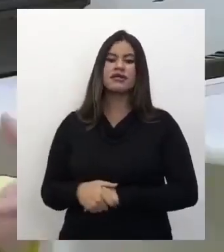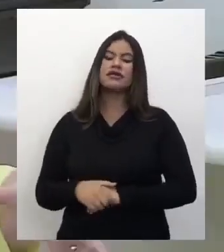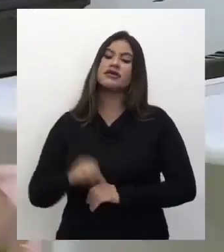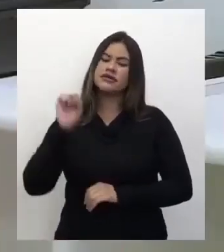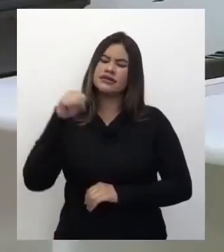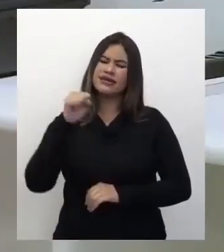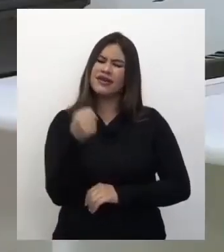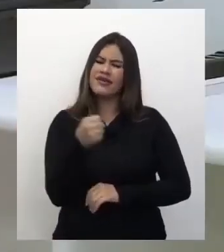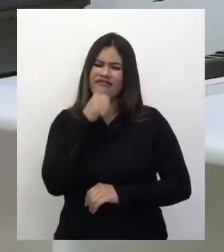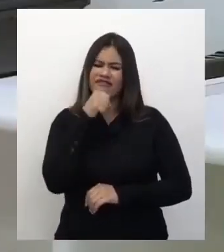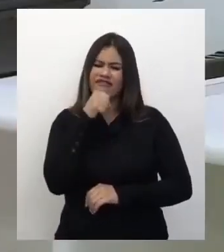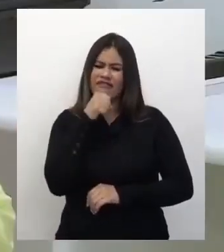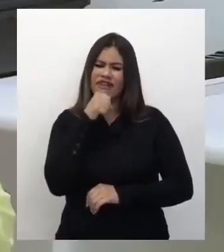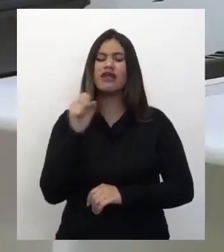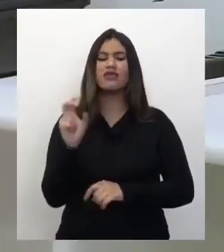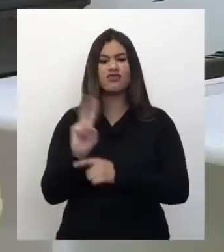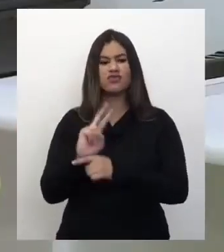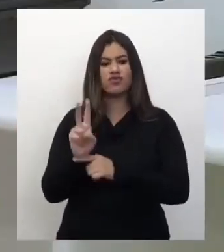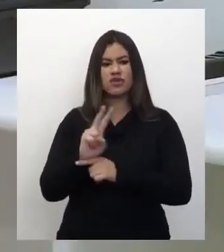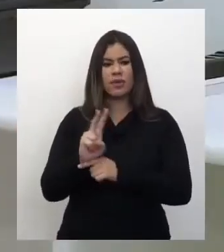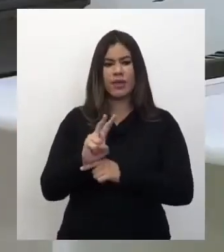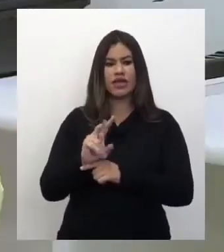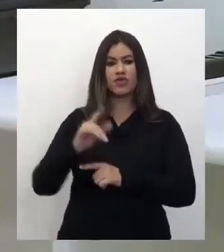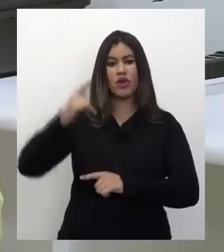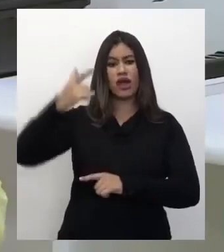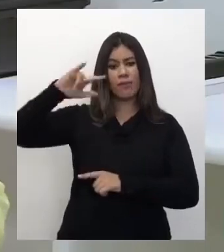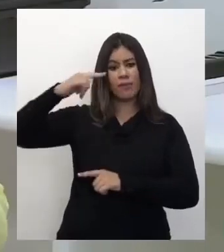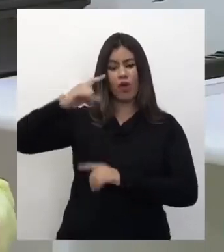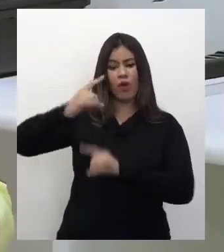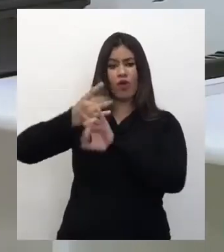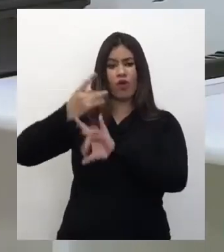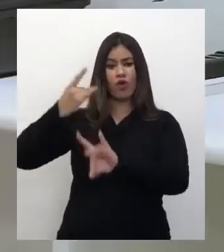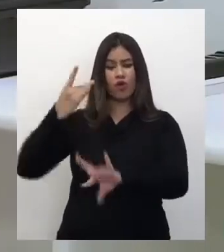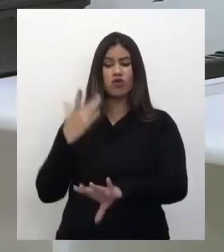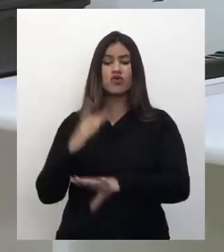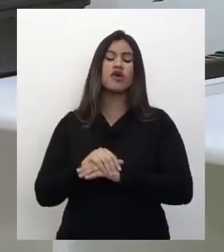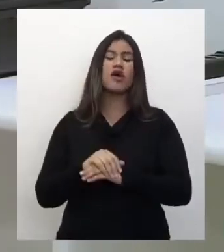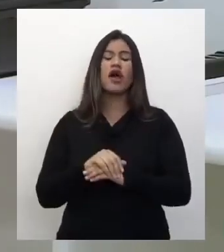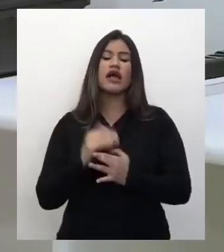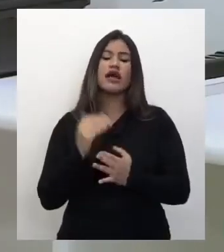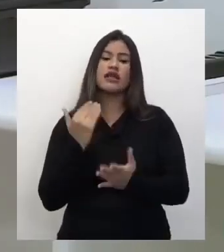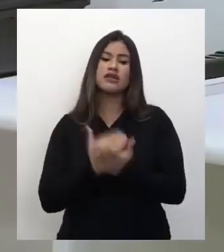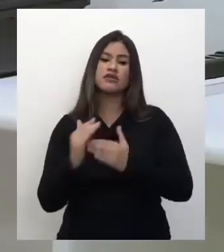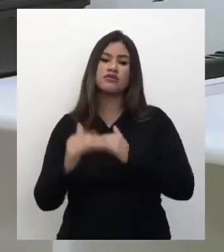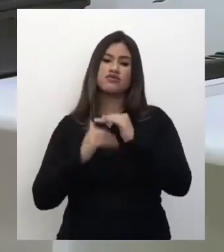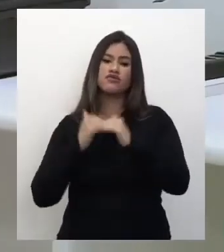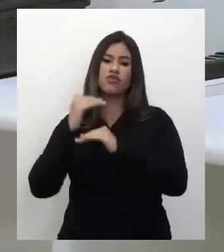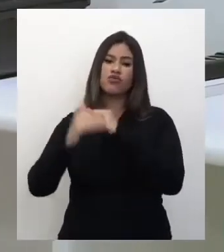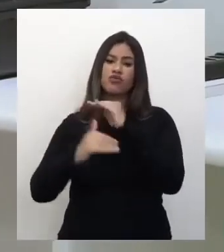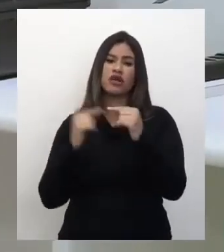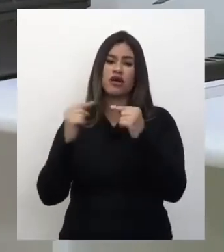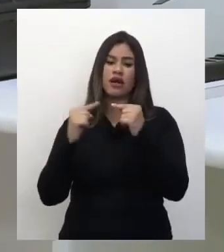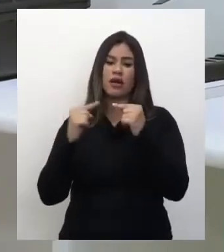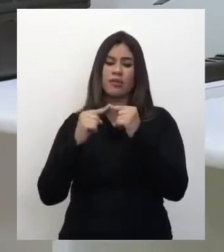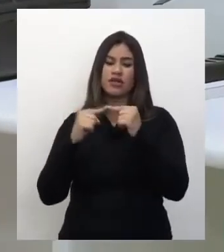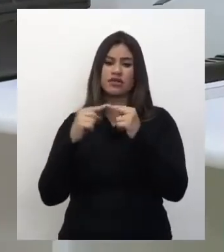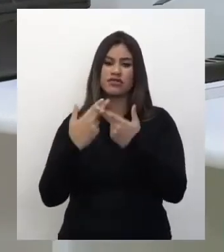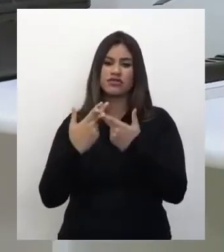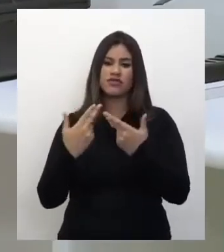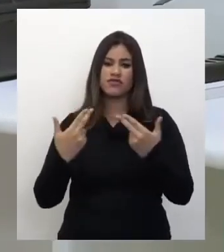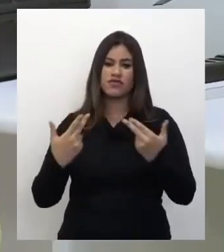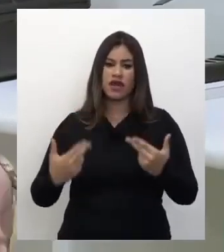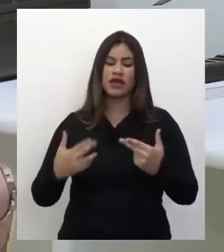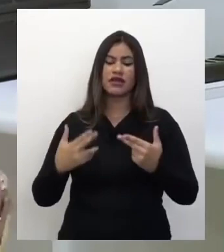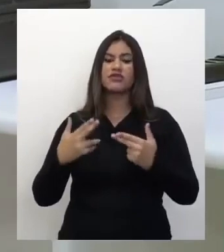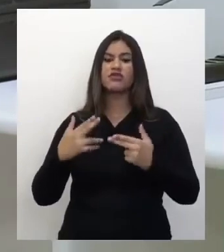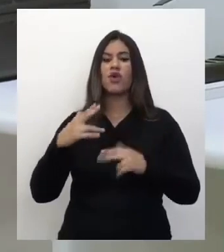antigo. O sensoriamento remoto, que teve realmente o seu desenvolvimento inicial, foi com os programas espaciais